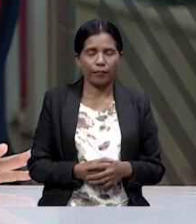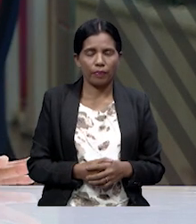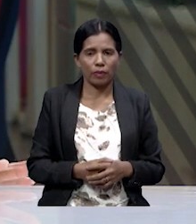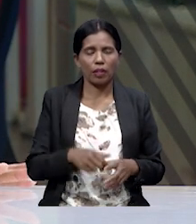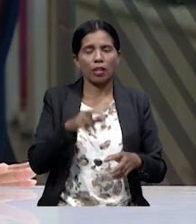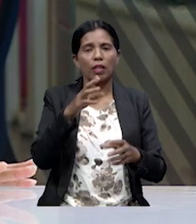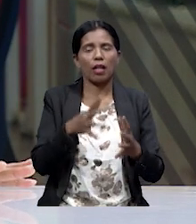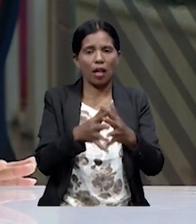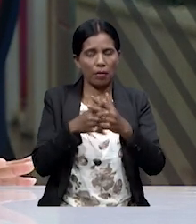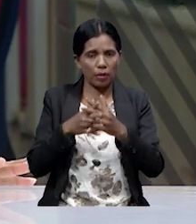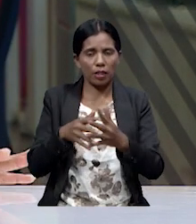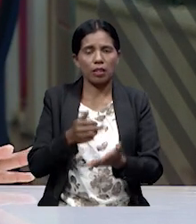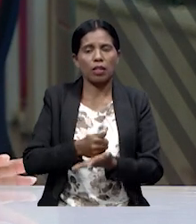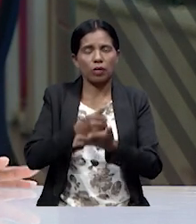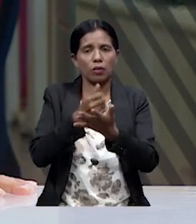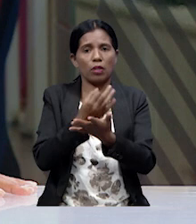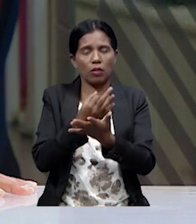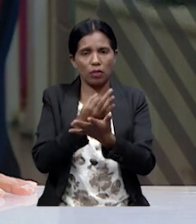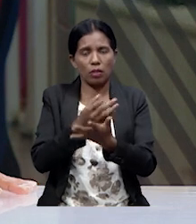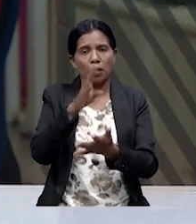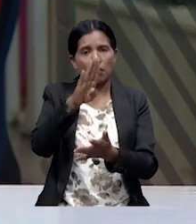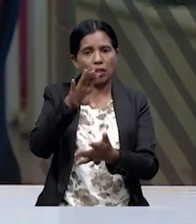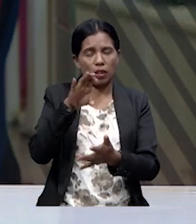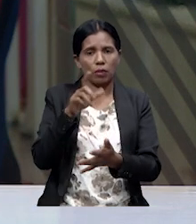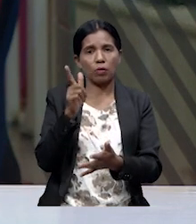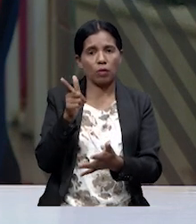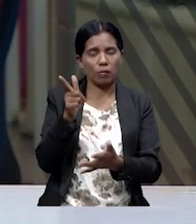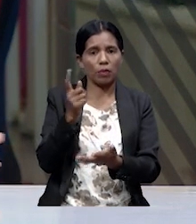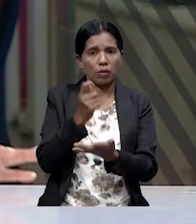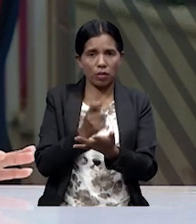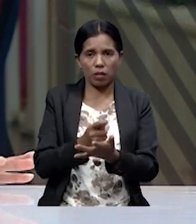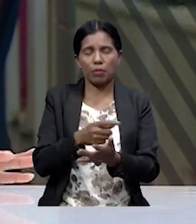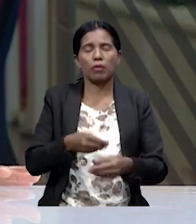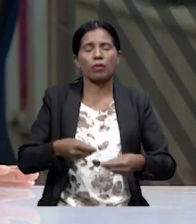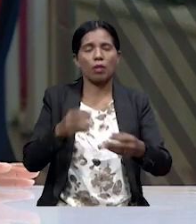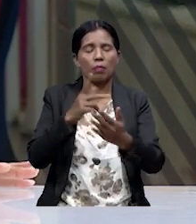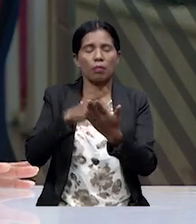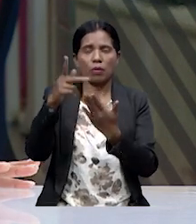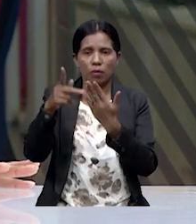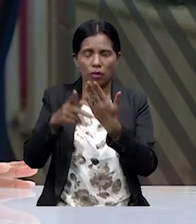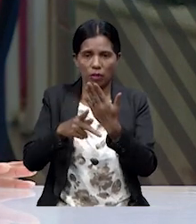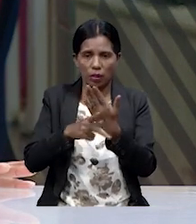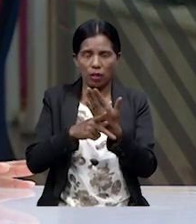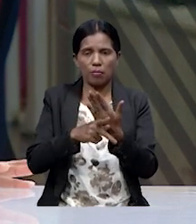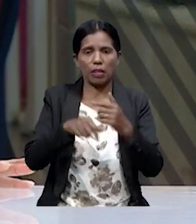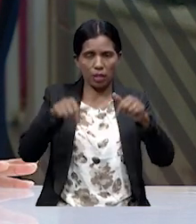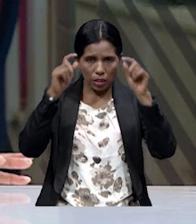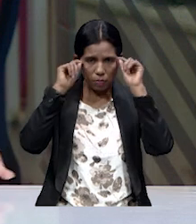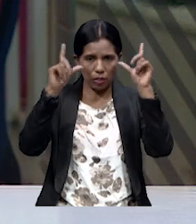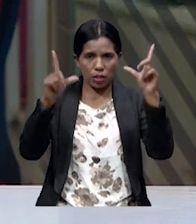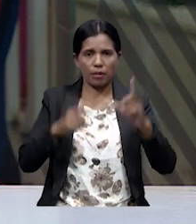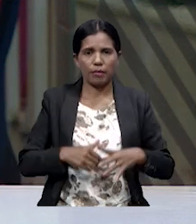Estados Unidos da América se apoia o santo com atos hatro anulo, hodi finansia programa Millennium Challenge Cooperation e Timor Leste.